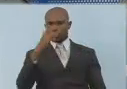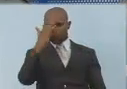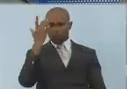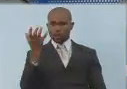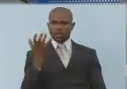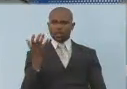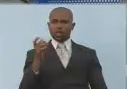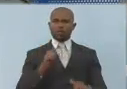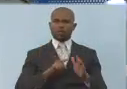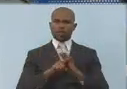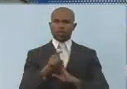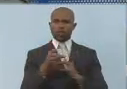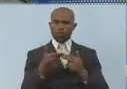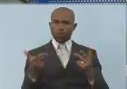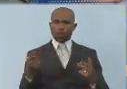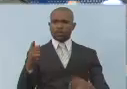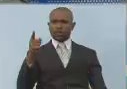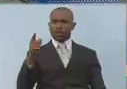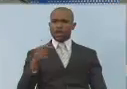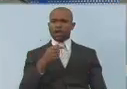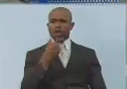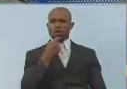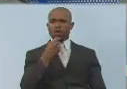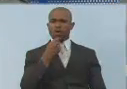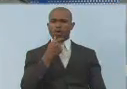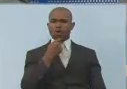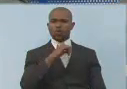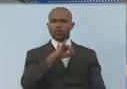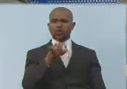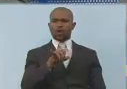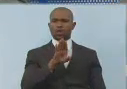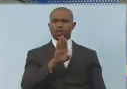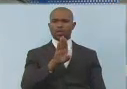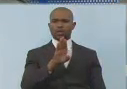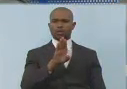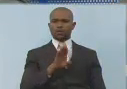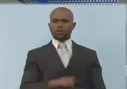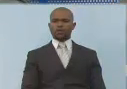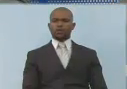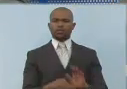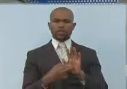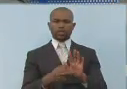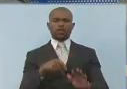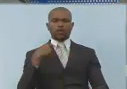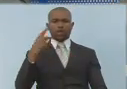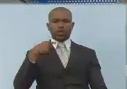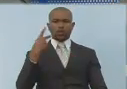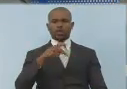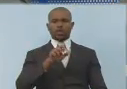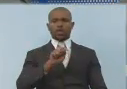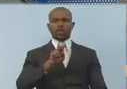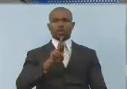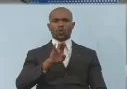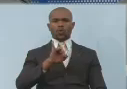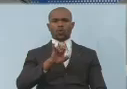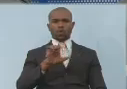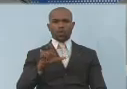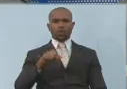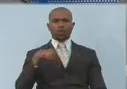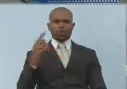de fazer uso da palavra? O senhor JB, representando o vereador Auriel Brito, depois o